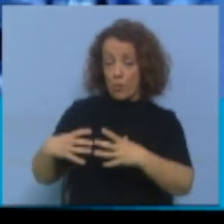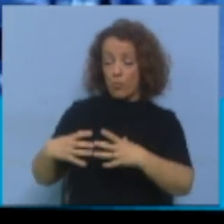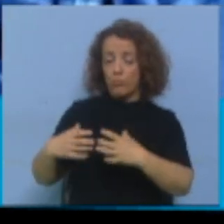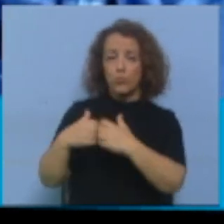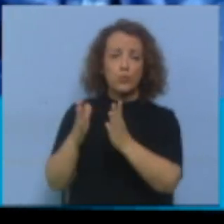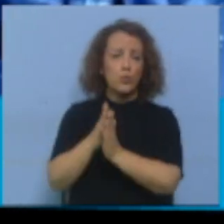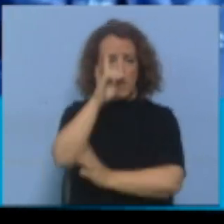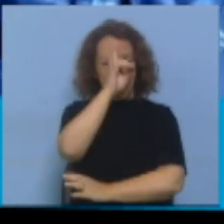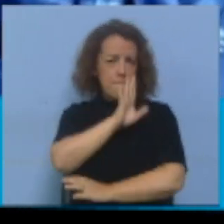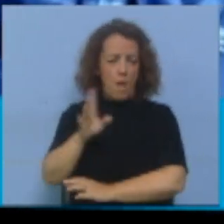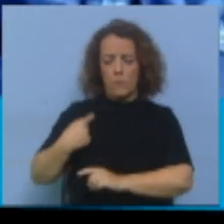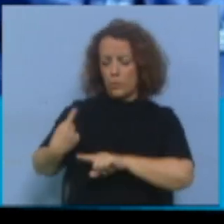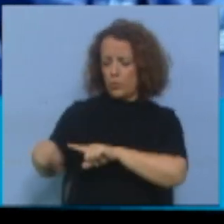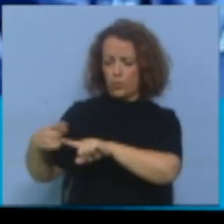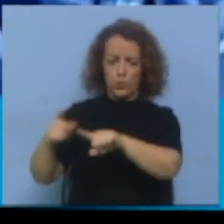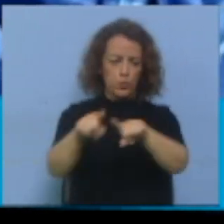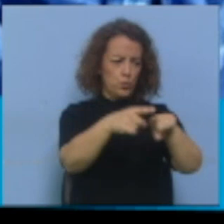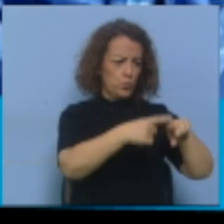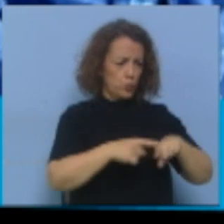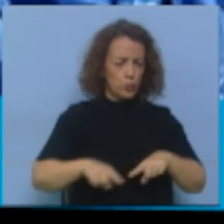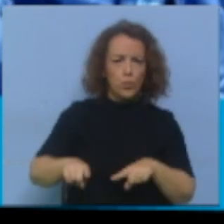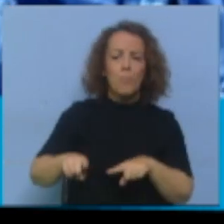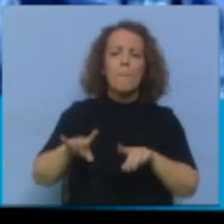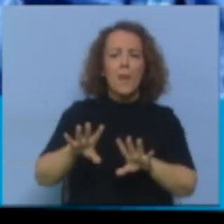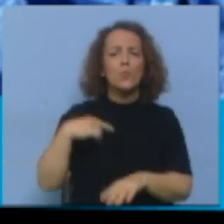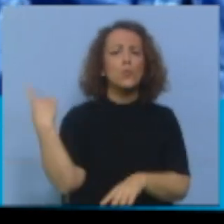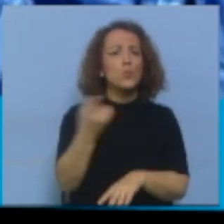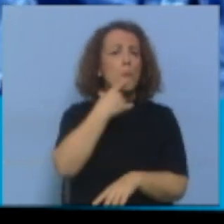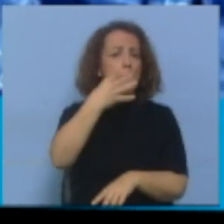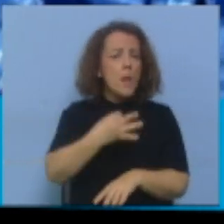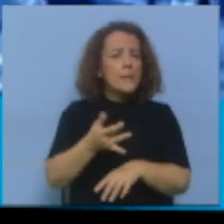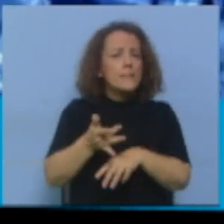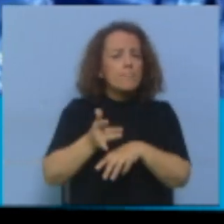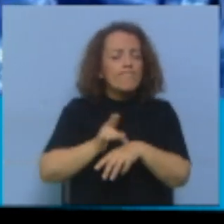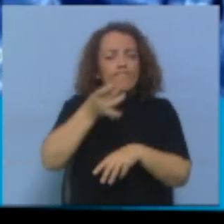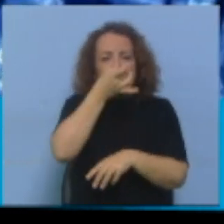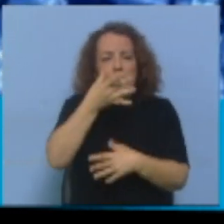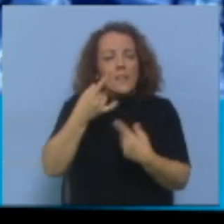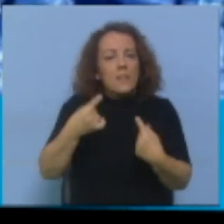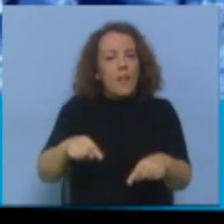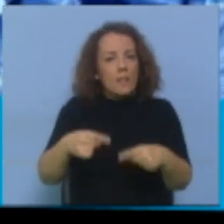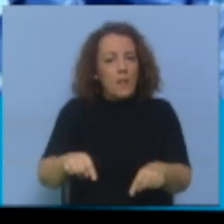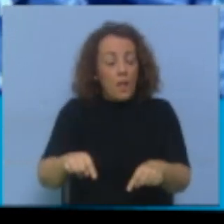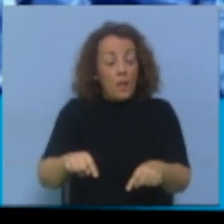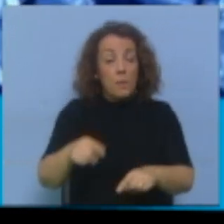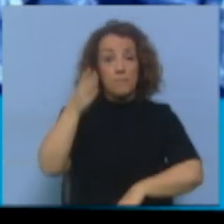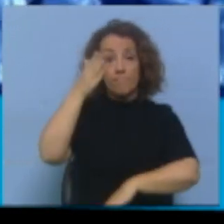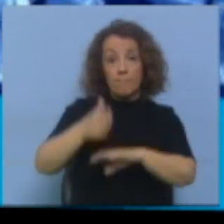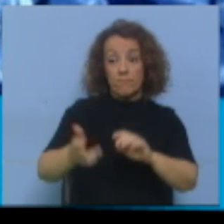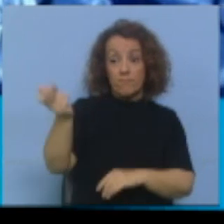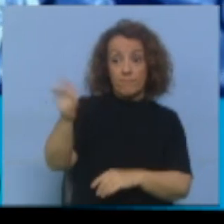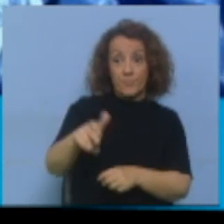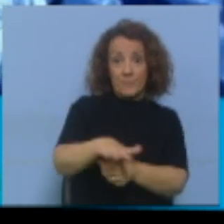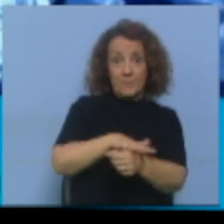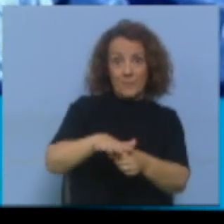diferentes, todos estamos mais sensíveis e nesses momentos de dificuldade, aquilo